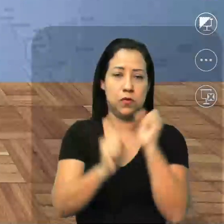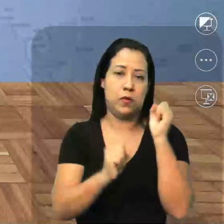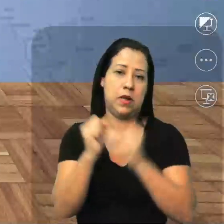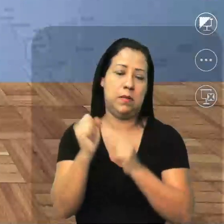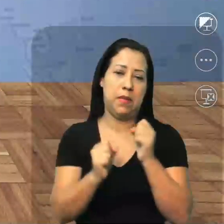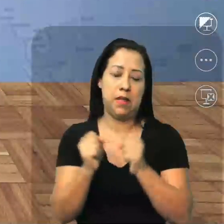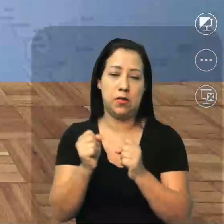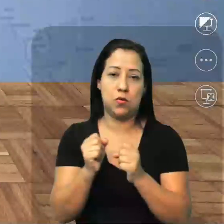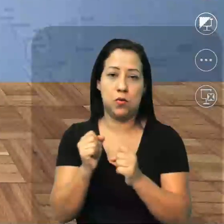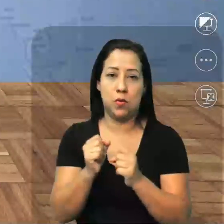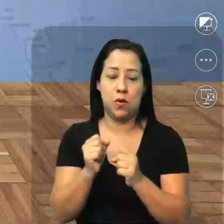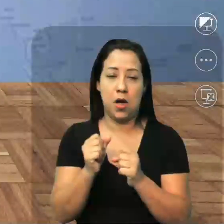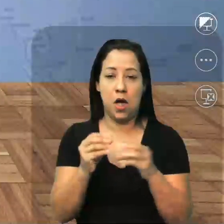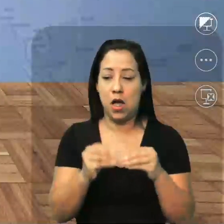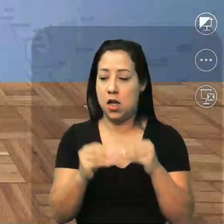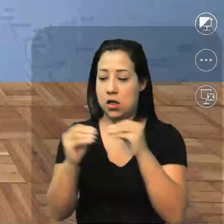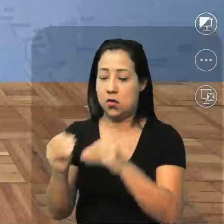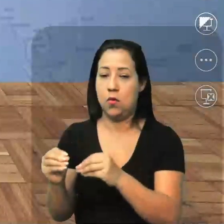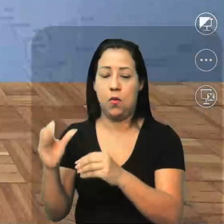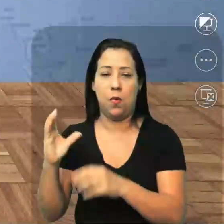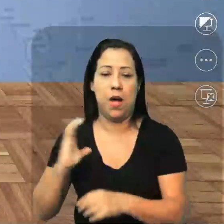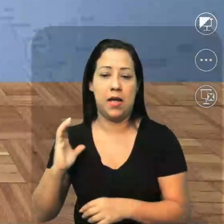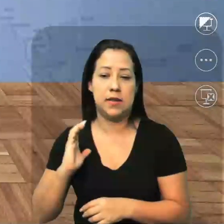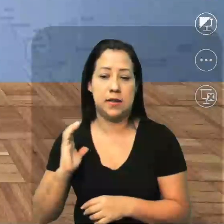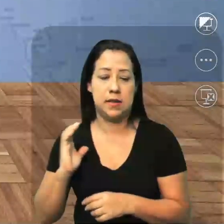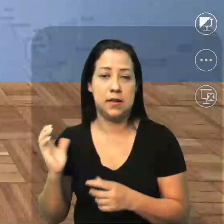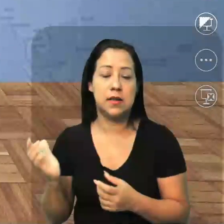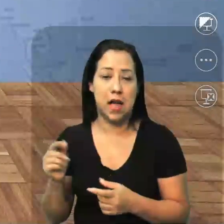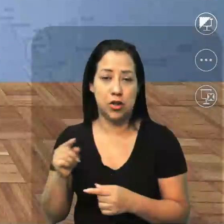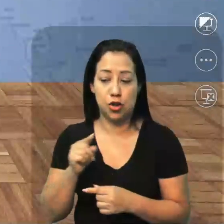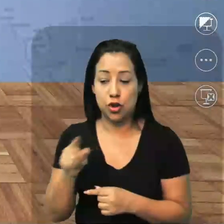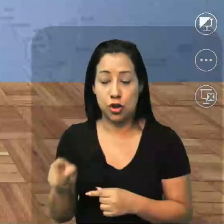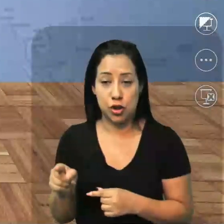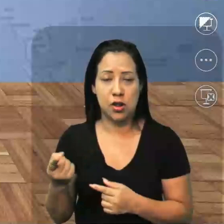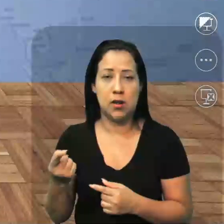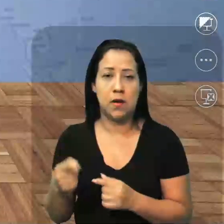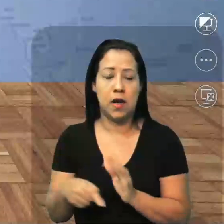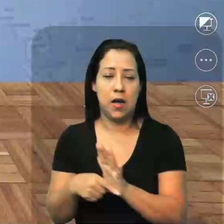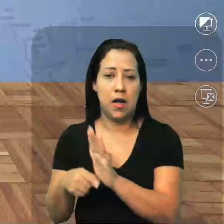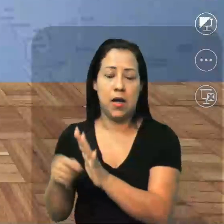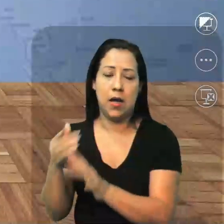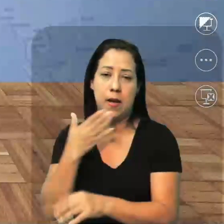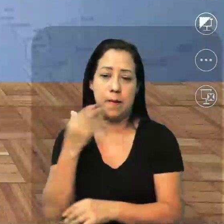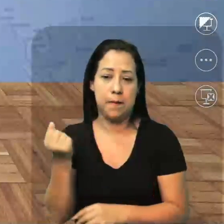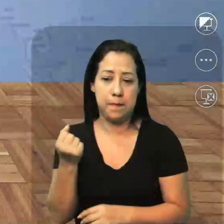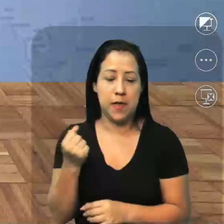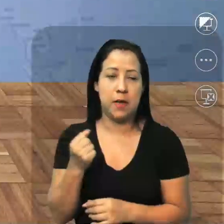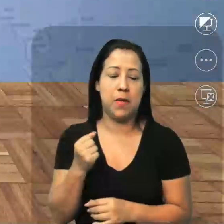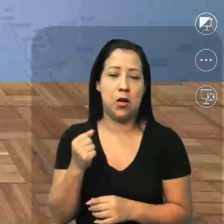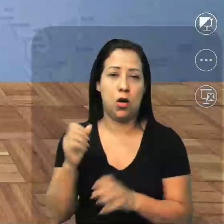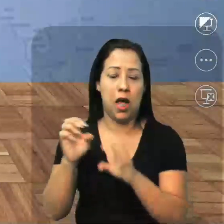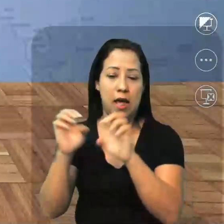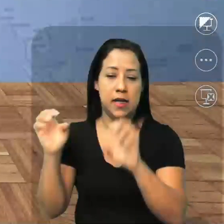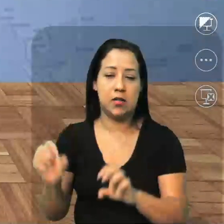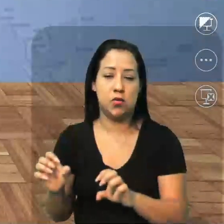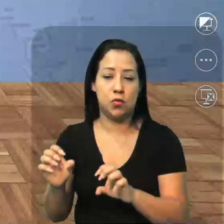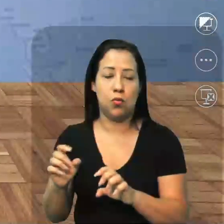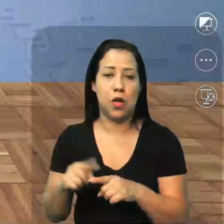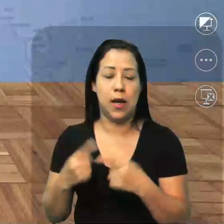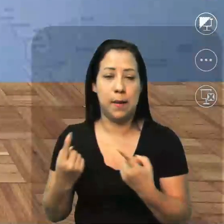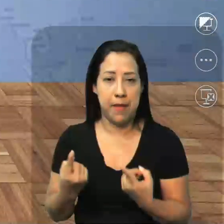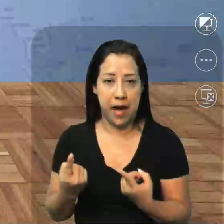Essa exclusão social pode gerar graves problemas sociais para um